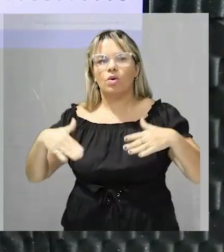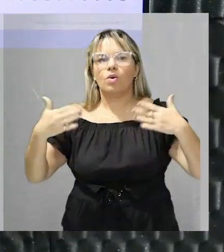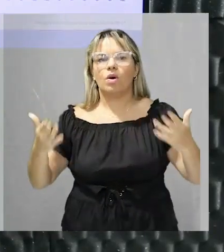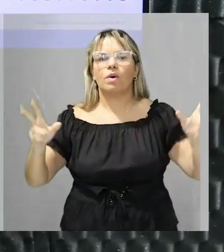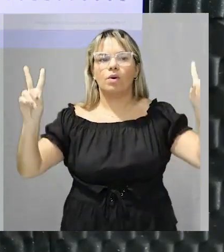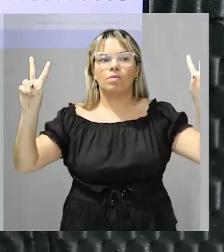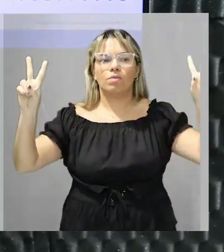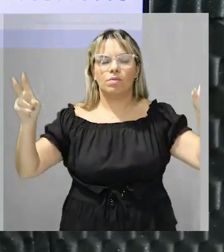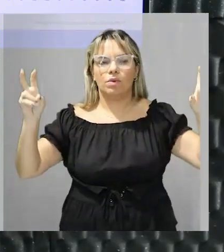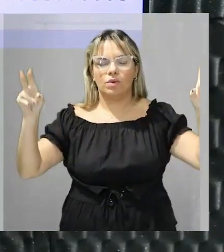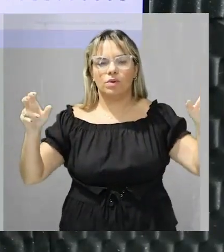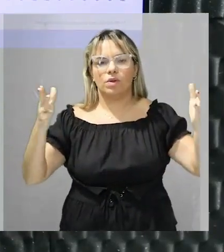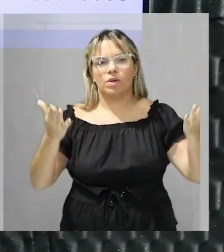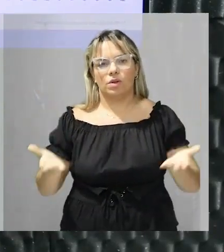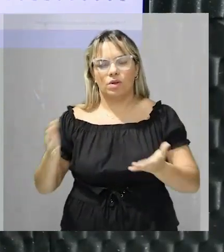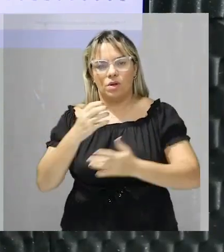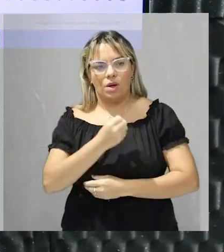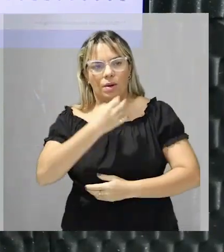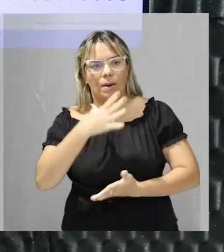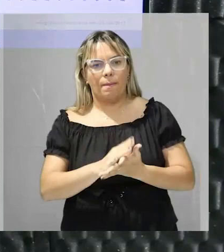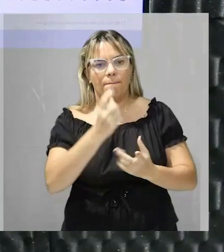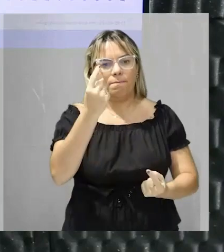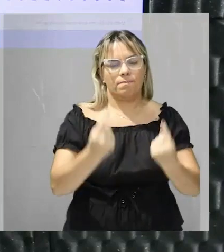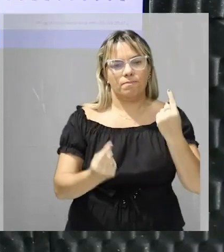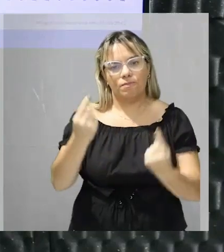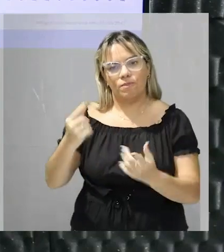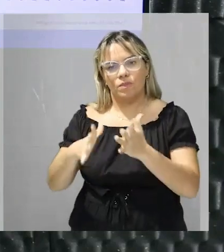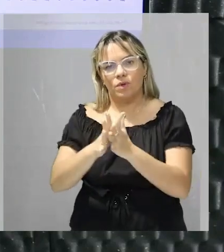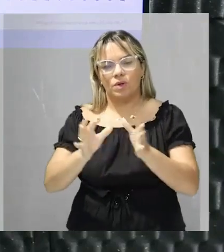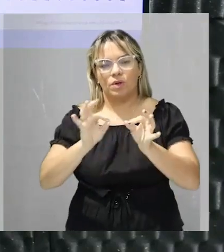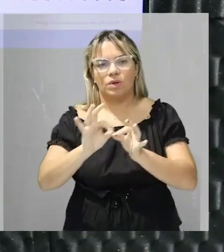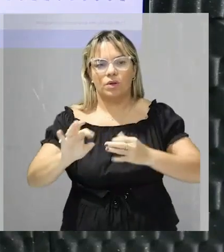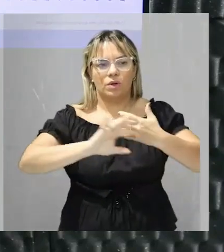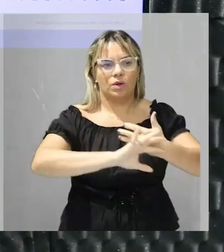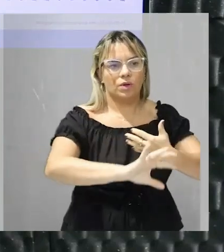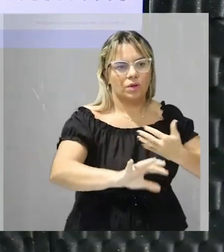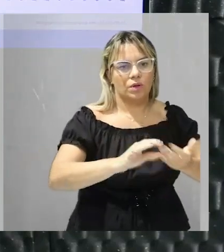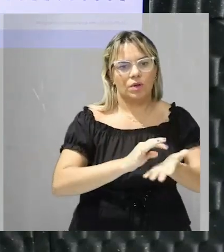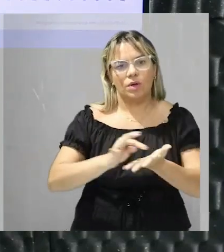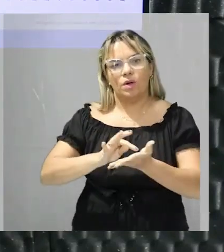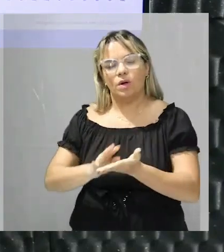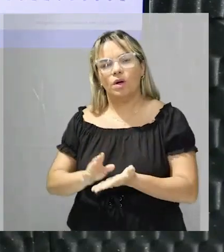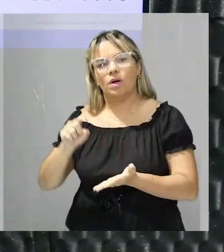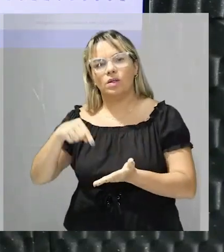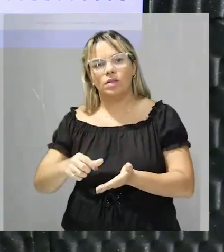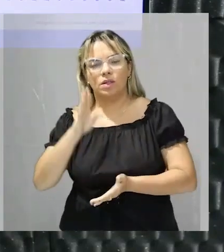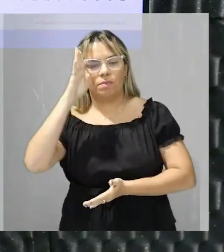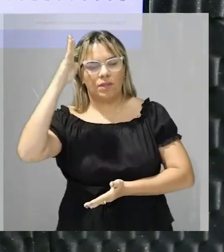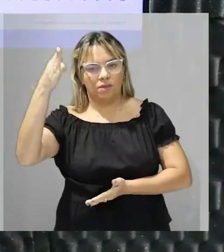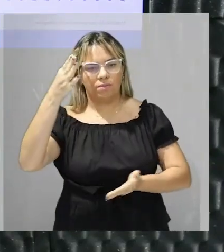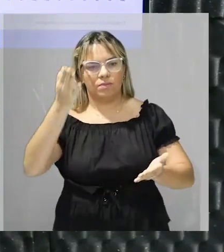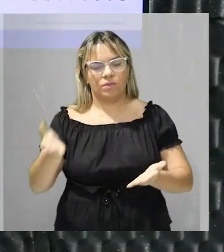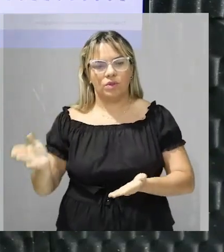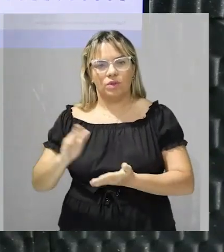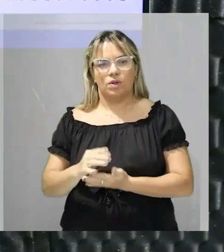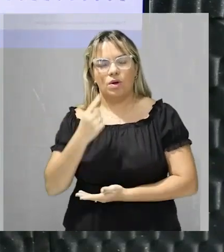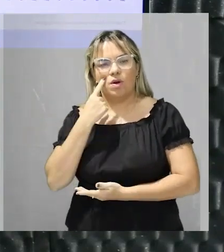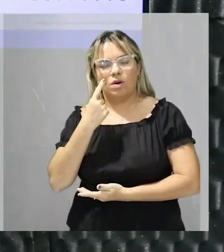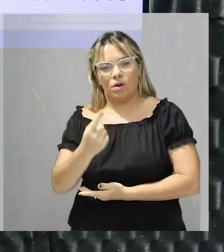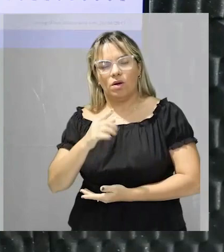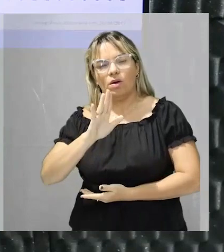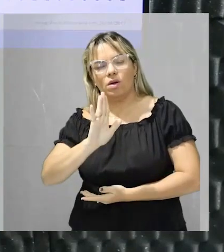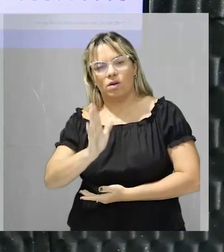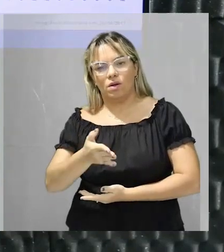mesmo bom aqui o assunto é estatística no caso as medidas de dispersão e de tendência Central veja nós estamos já